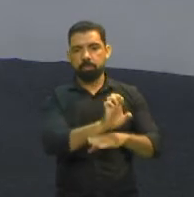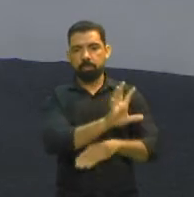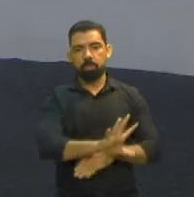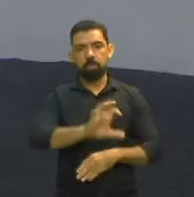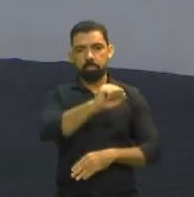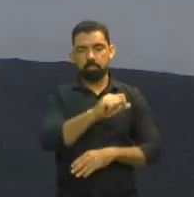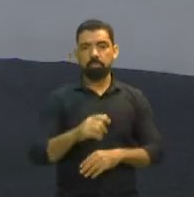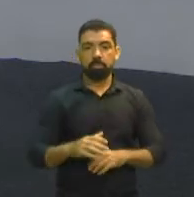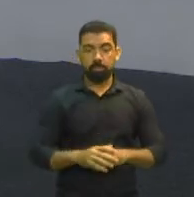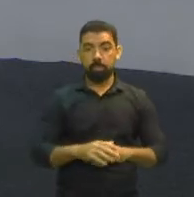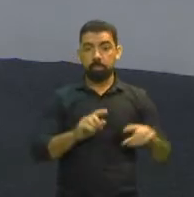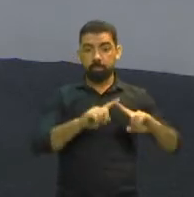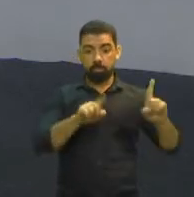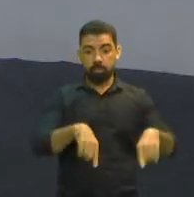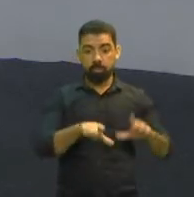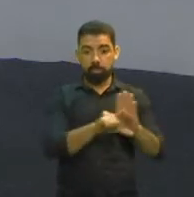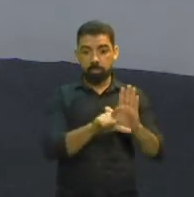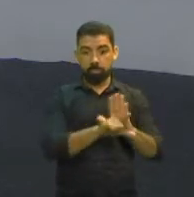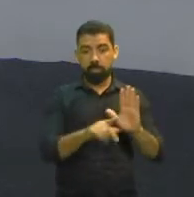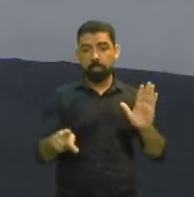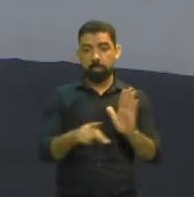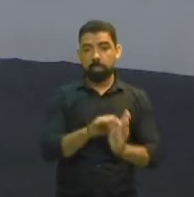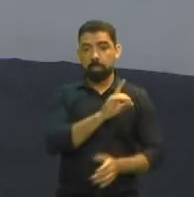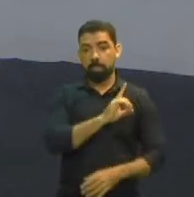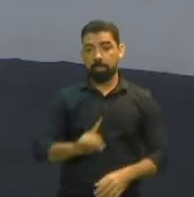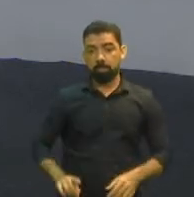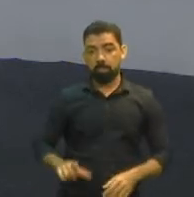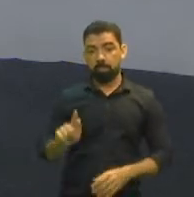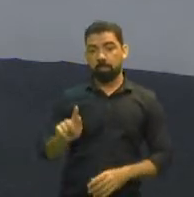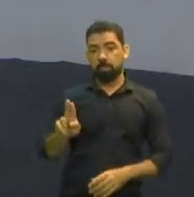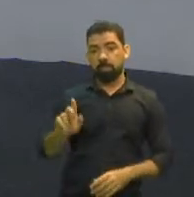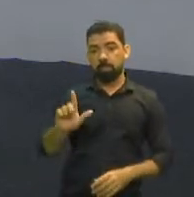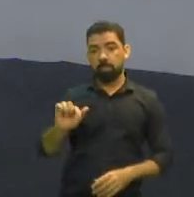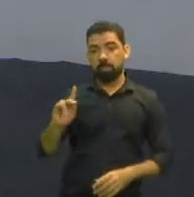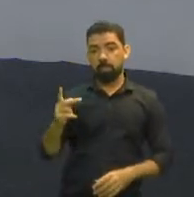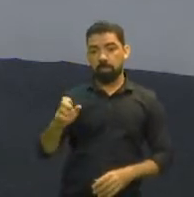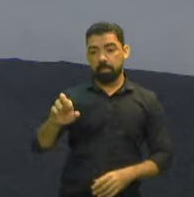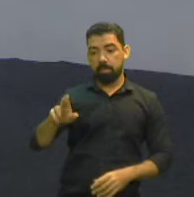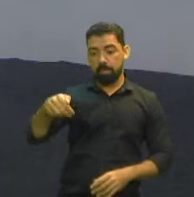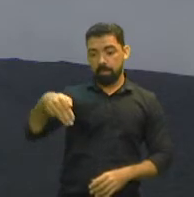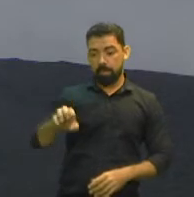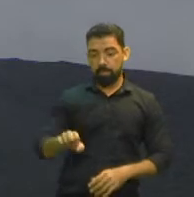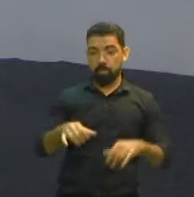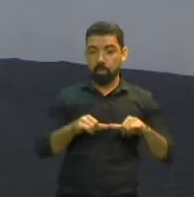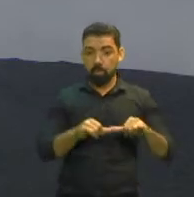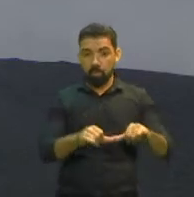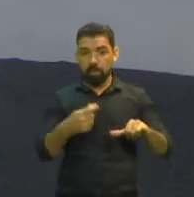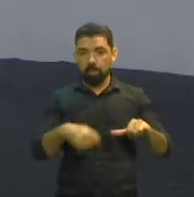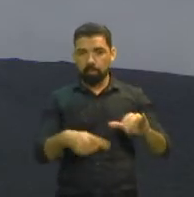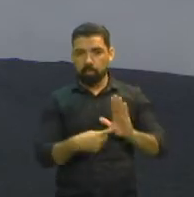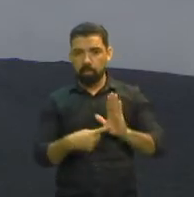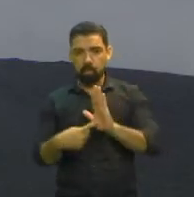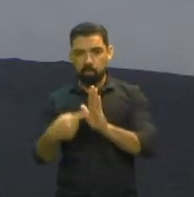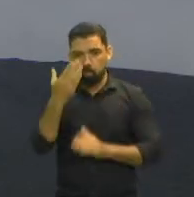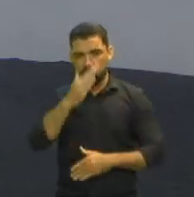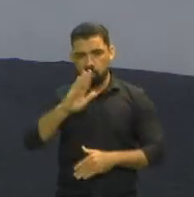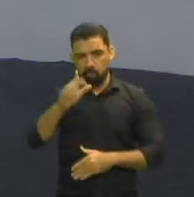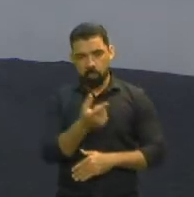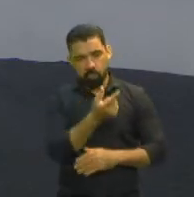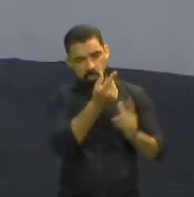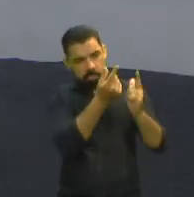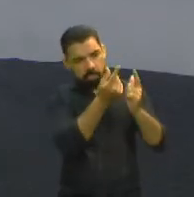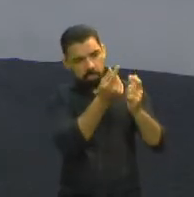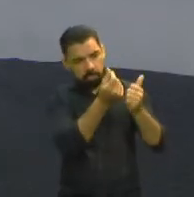do projeto de lei do deputado Guilherme Sampaio. Supermercados deverão informar de forma legível os preços por